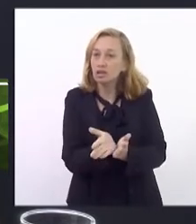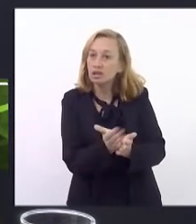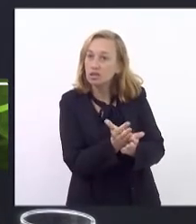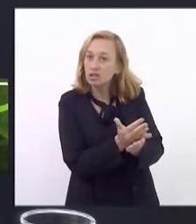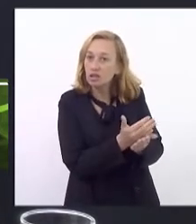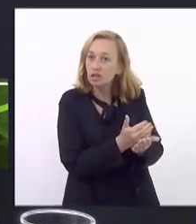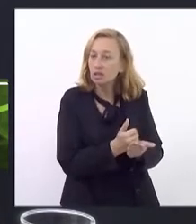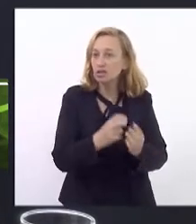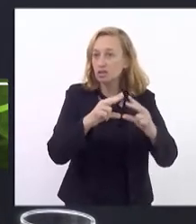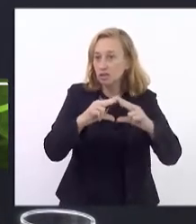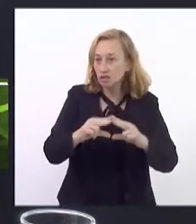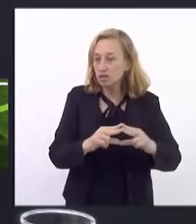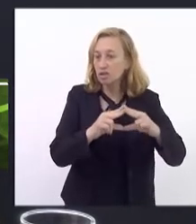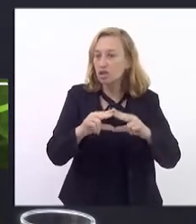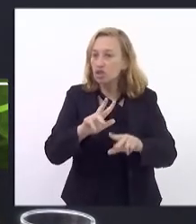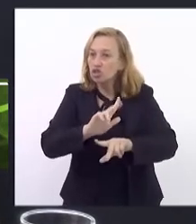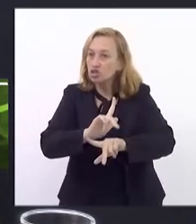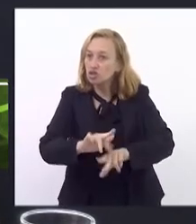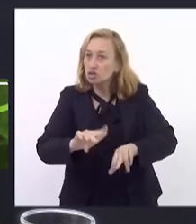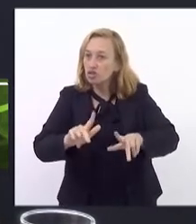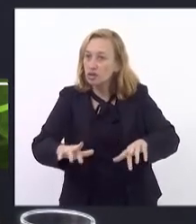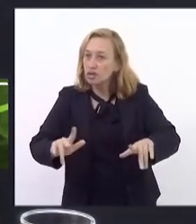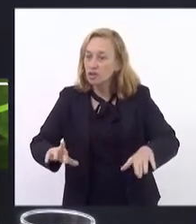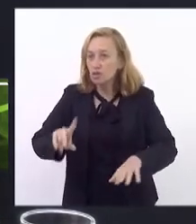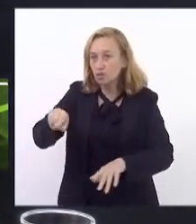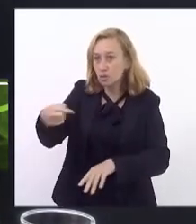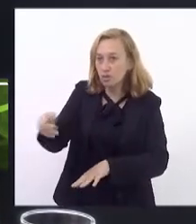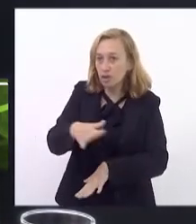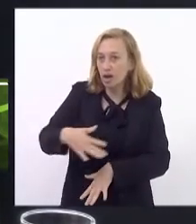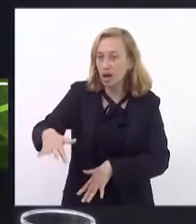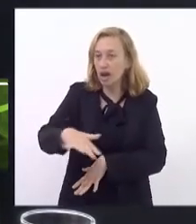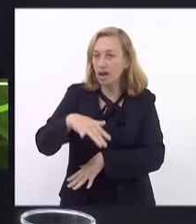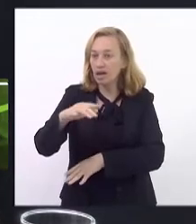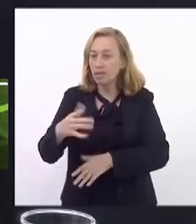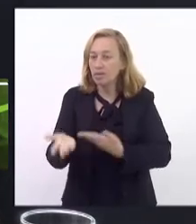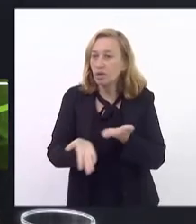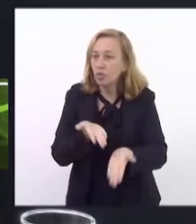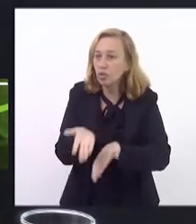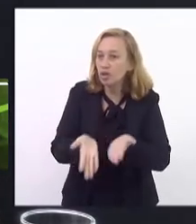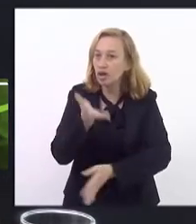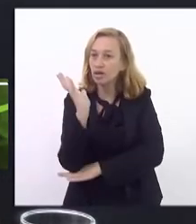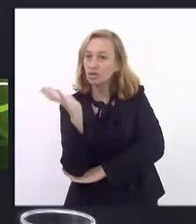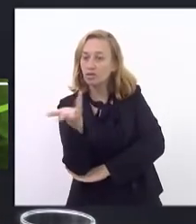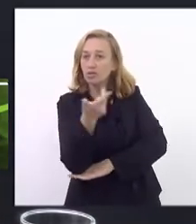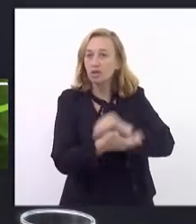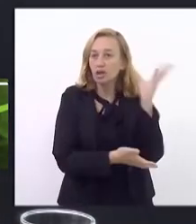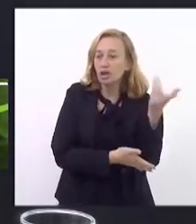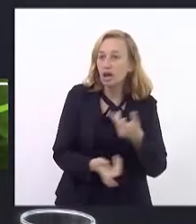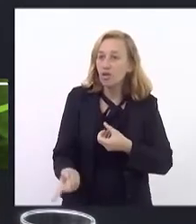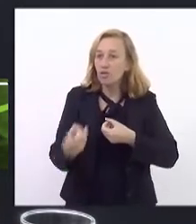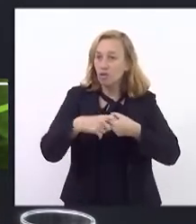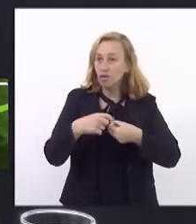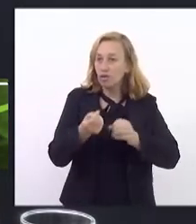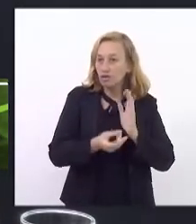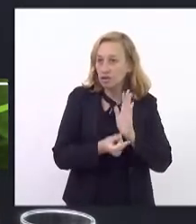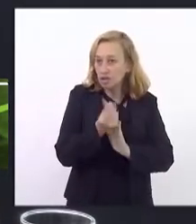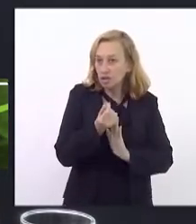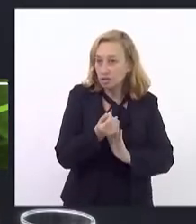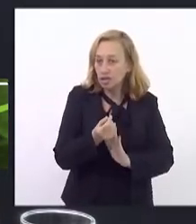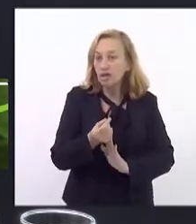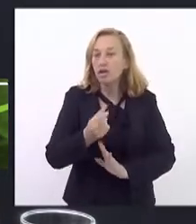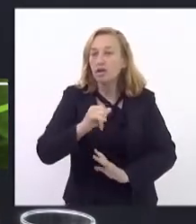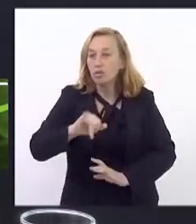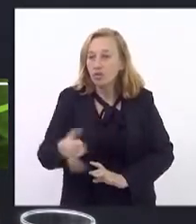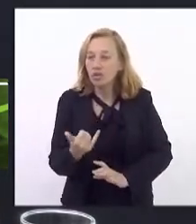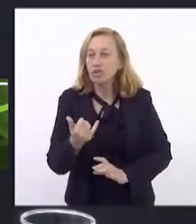na área de diversas outras modalidades do meio ambiental, que tem um retorno financeiro para ele, inclusive reaproveitamento integral